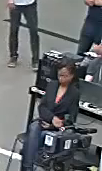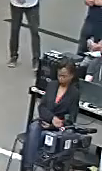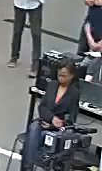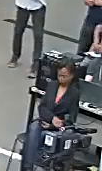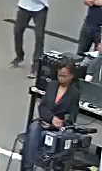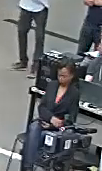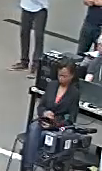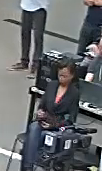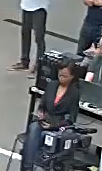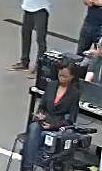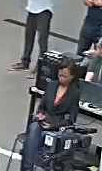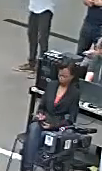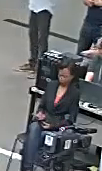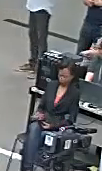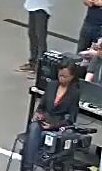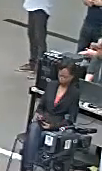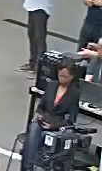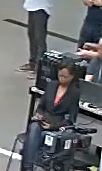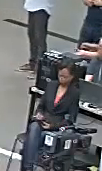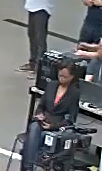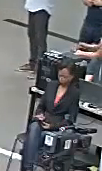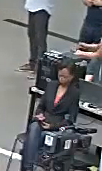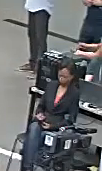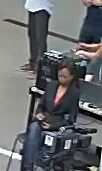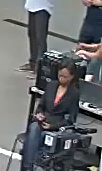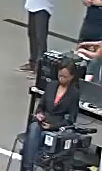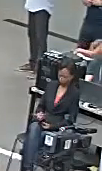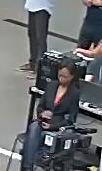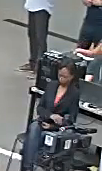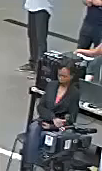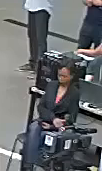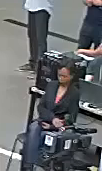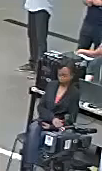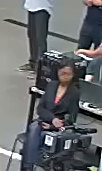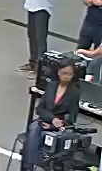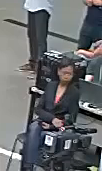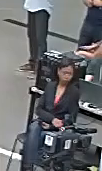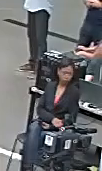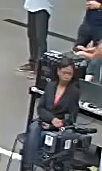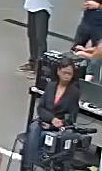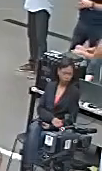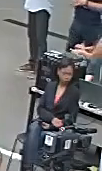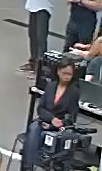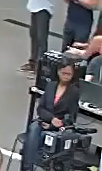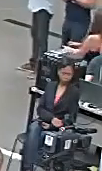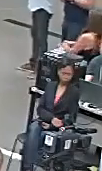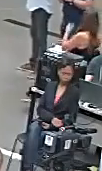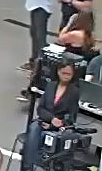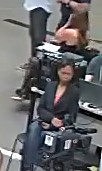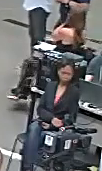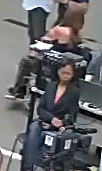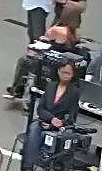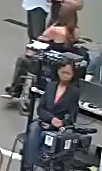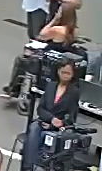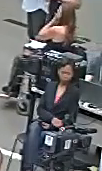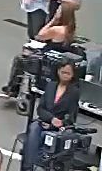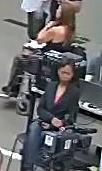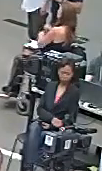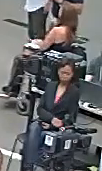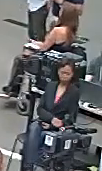é um monte um monte de lei mentira não cumpre nada para concluir isso ali isso eu fui trabalhadora de